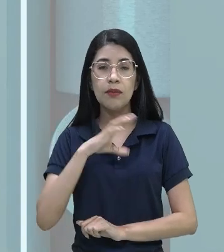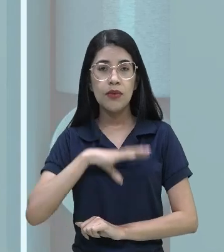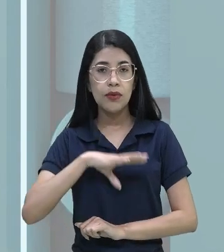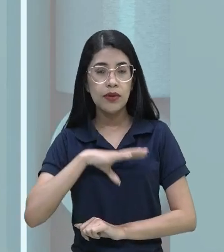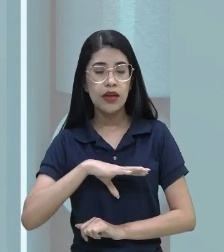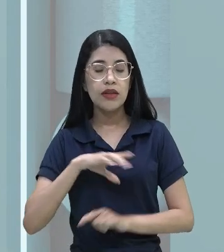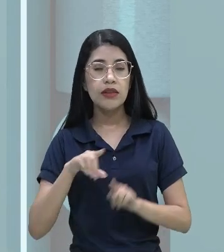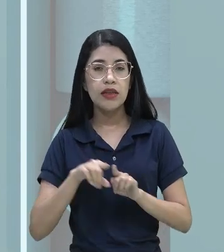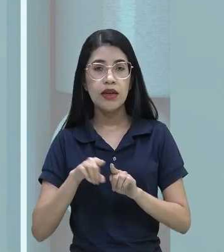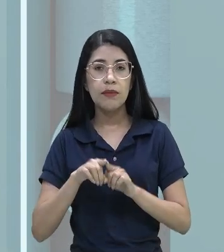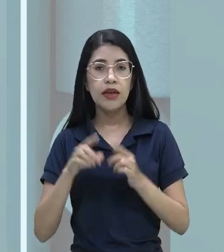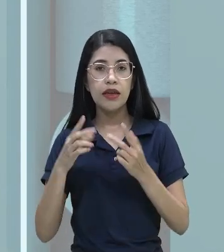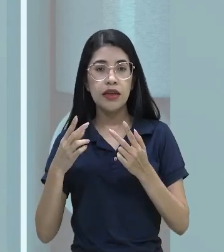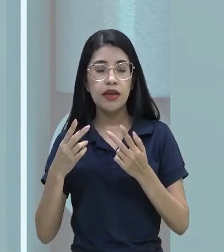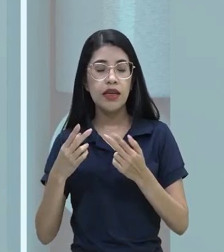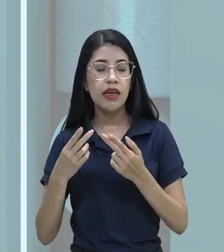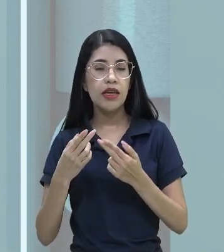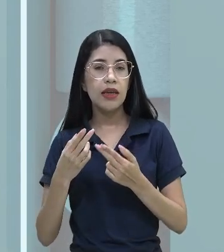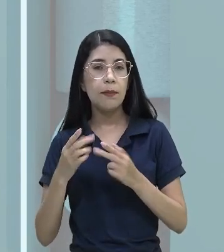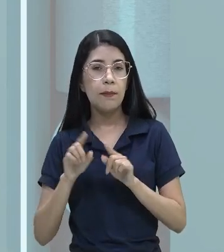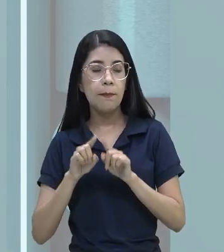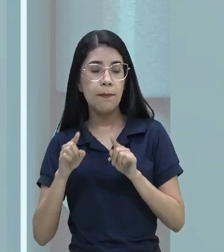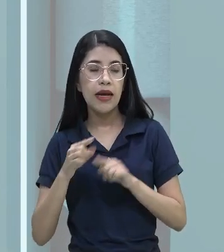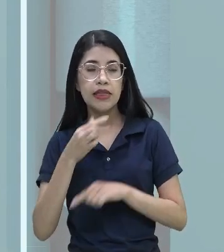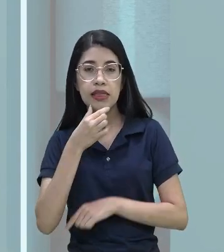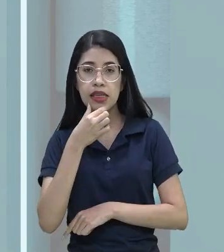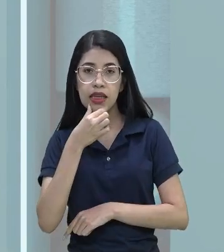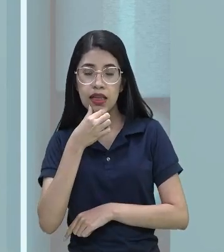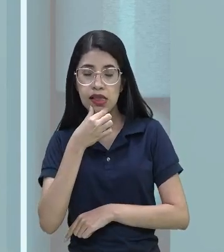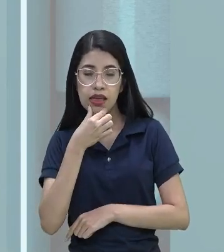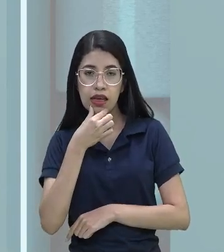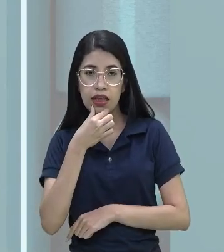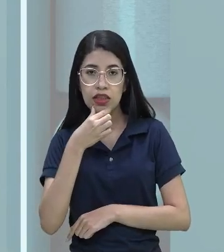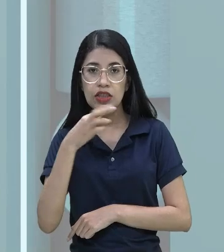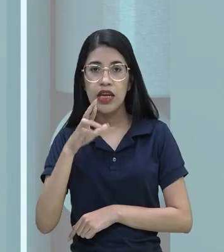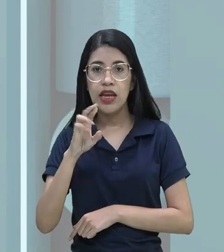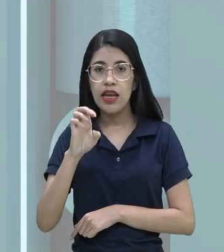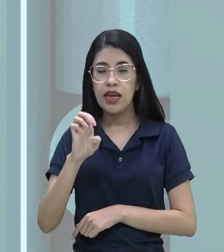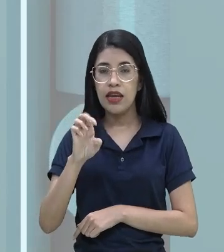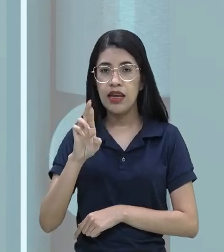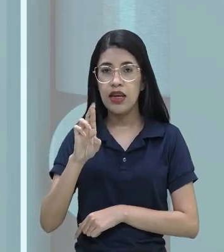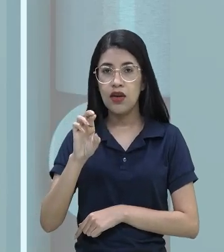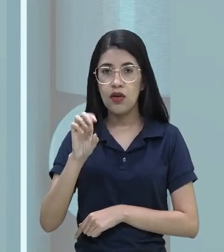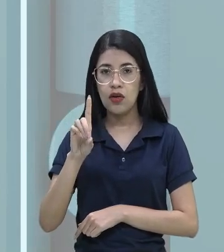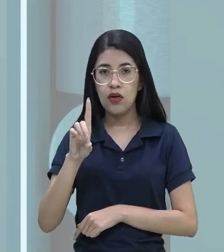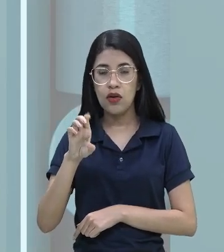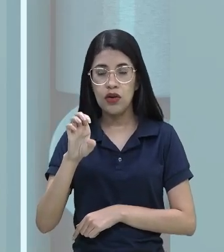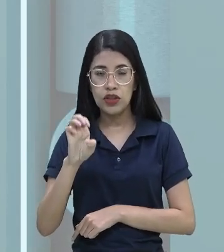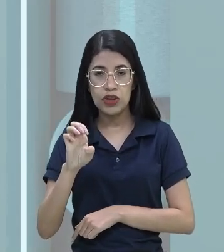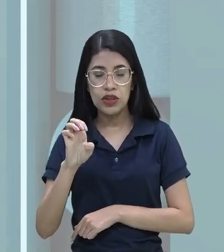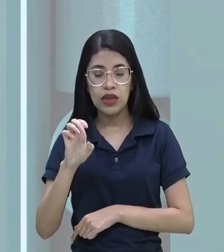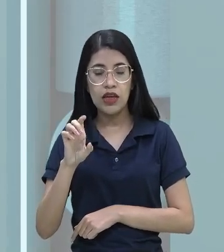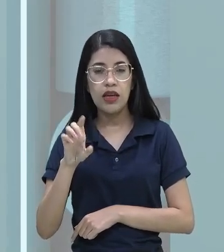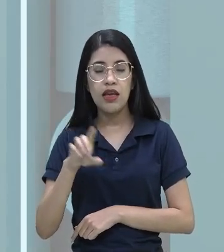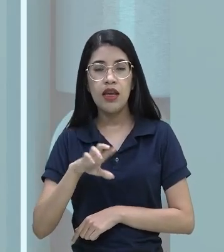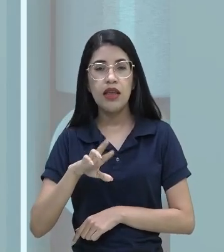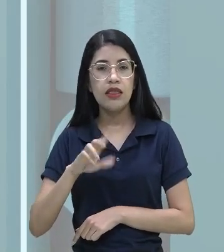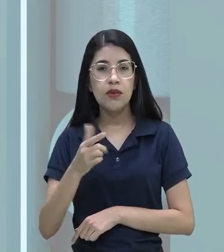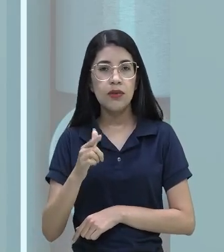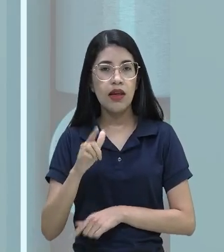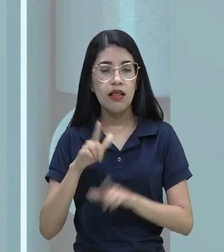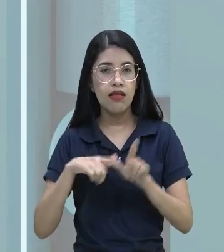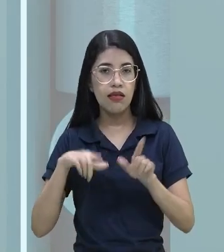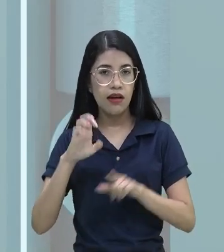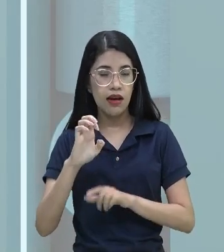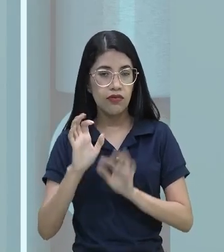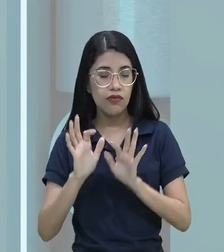um ezinho no final. Quando aparece a forma em inglês, recorde, sem o e no final, aí então